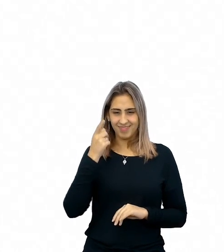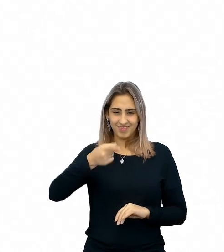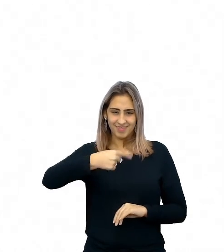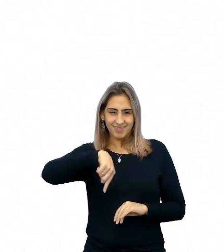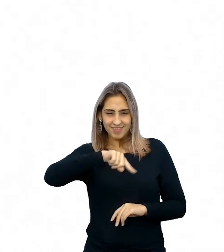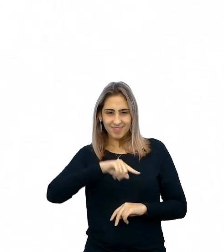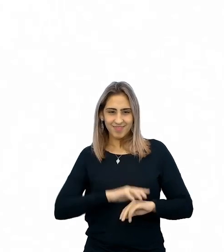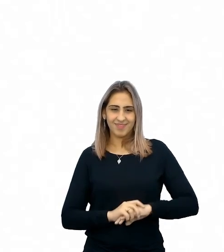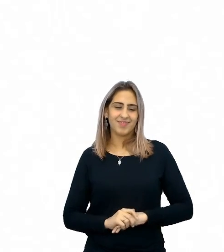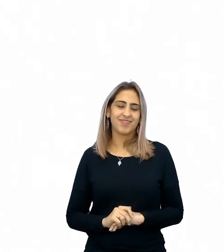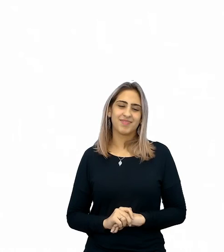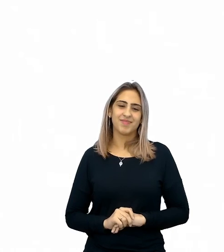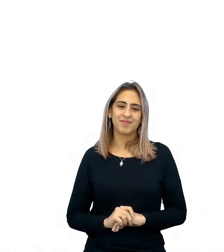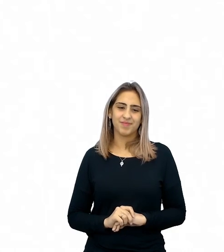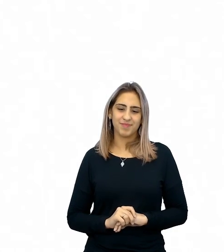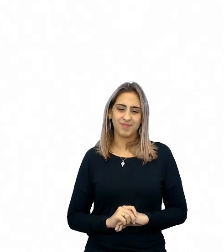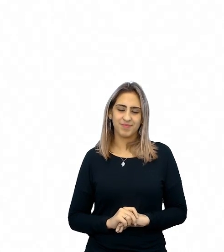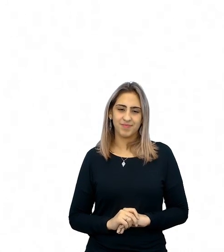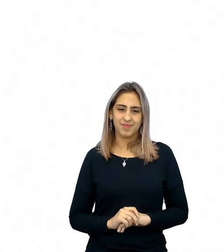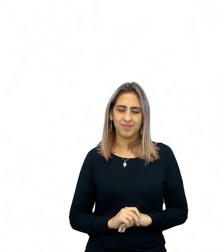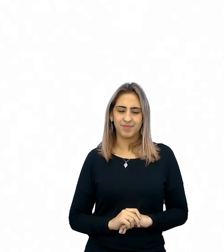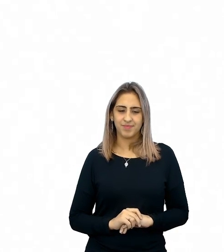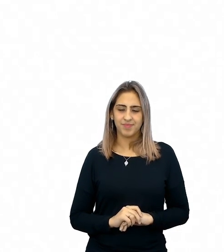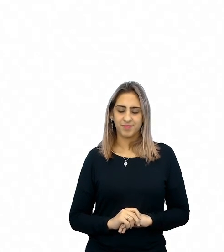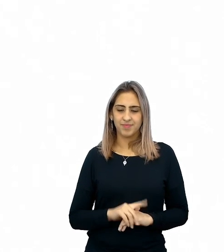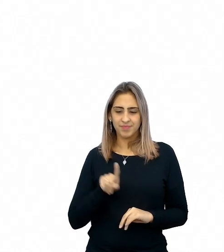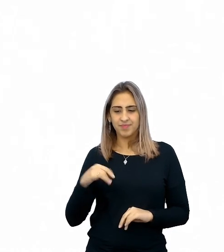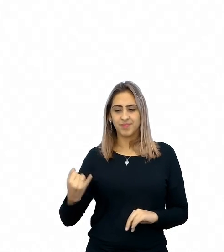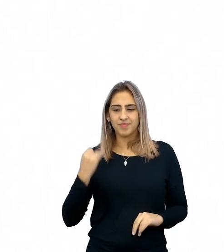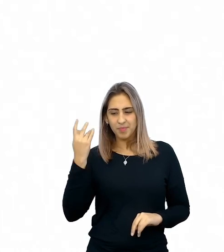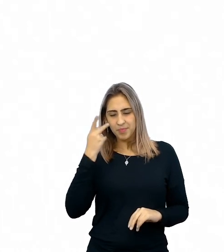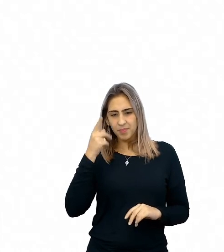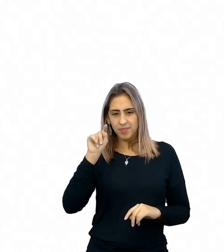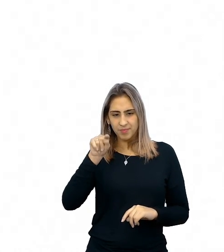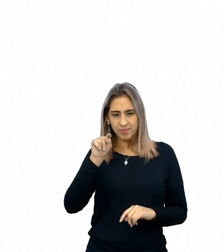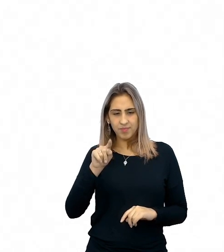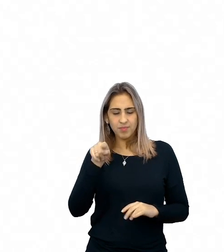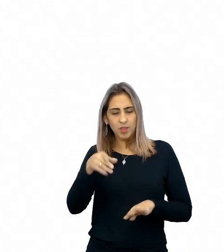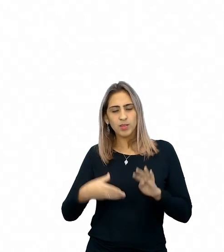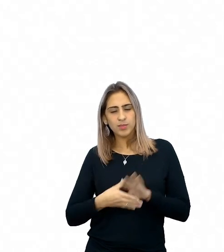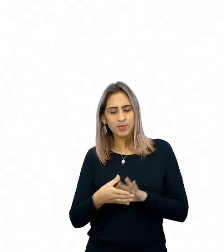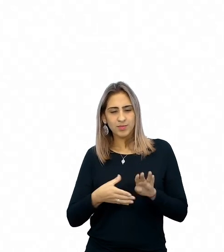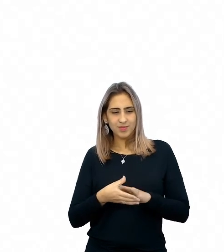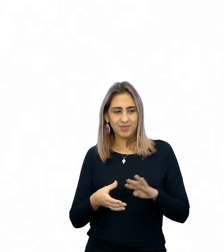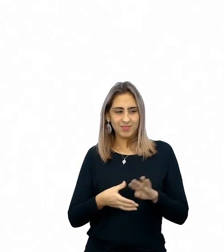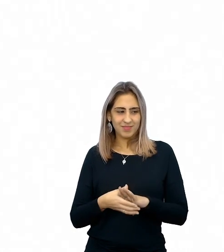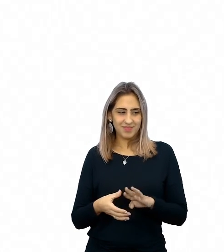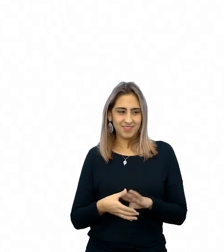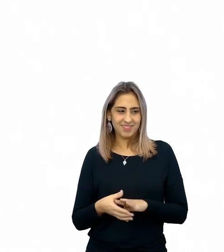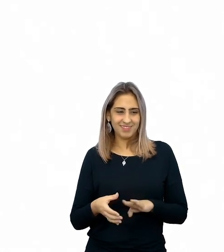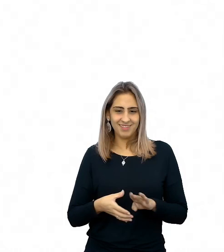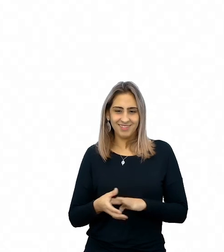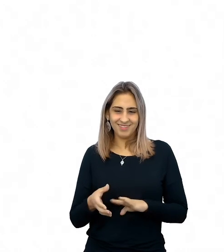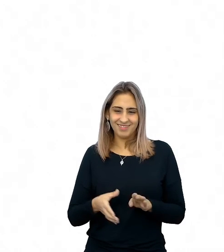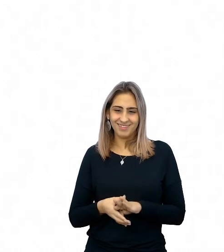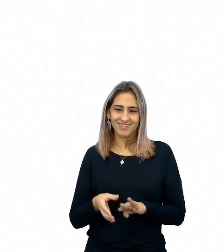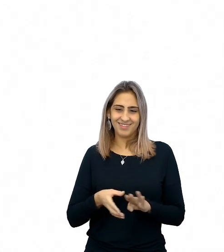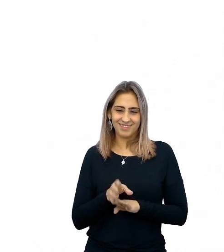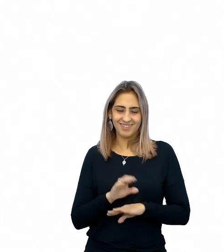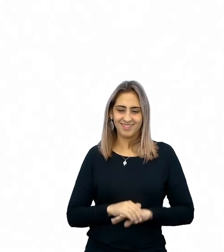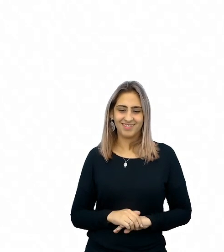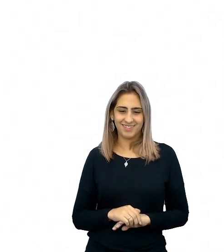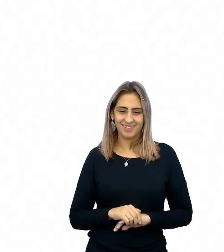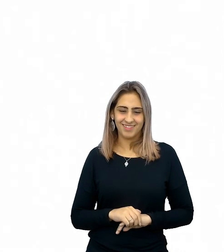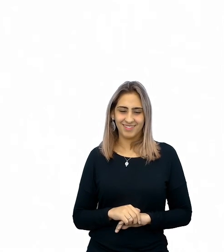da formação, se ela foi importante para você, te auxiliou de alguma forma nesse momento de replanejar